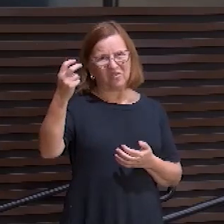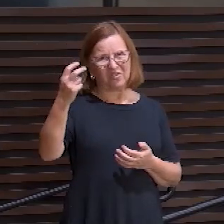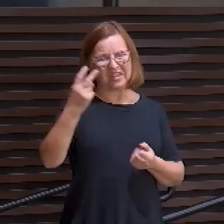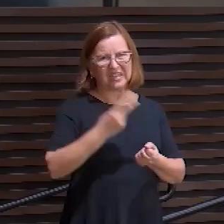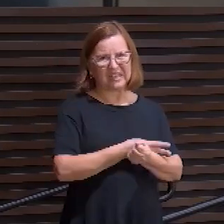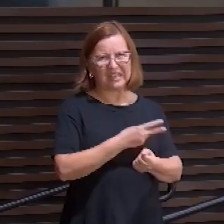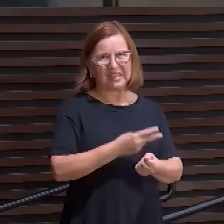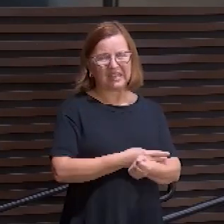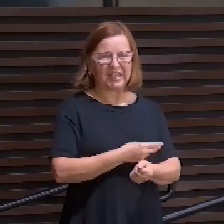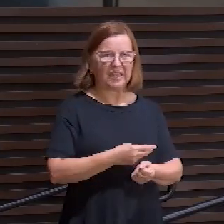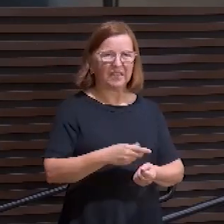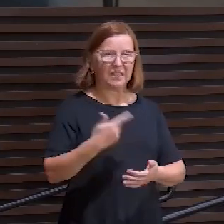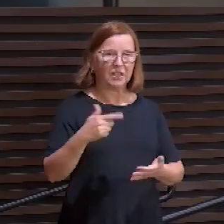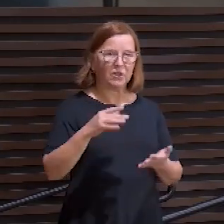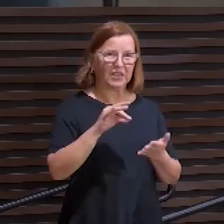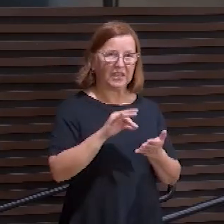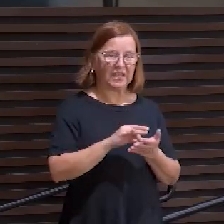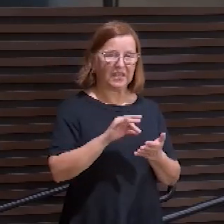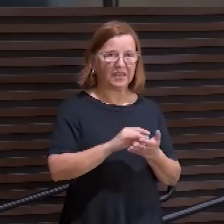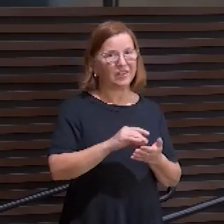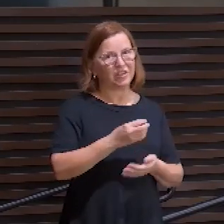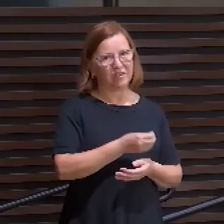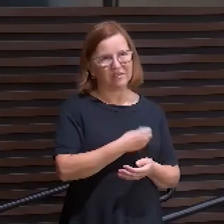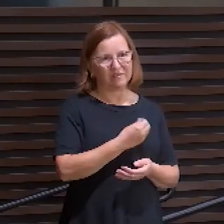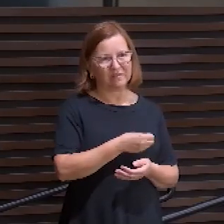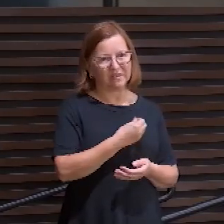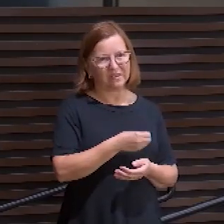tem realidade de vida.